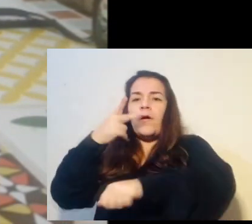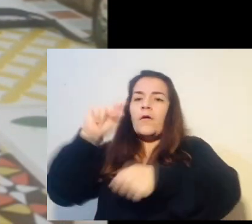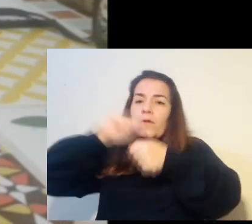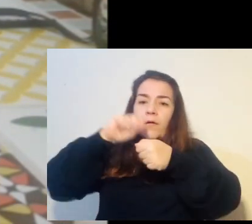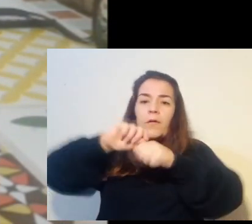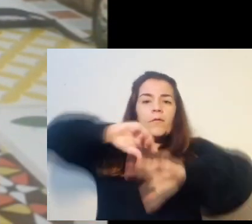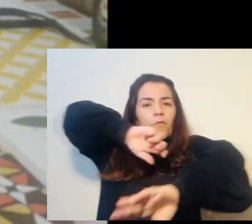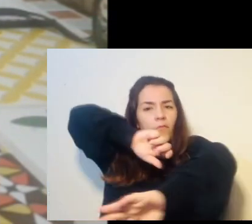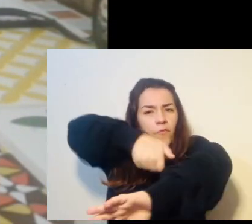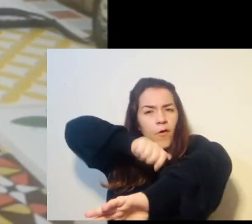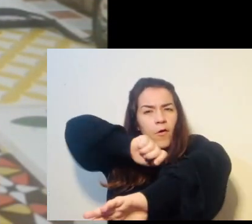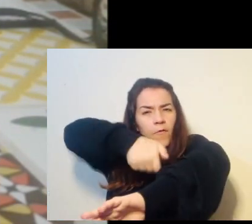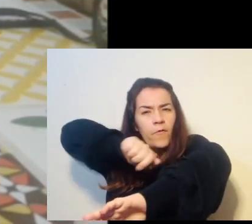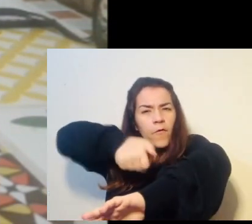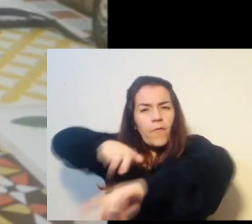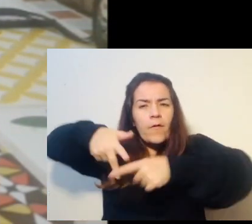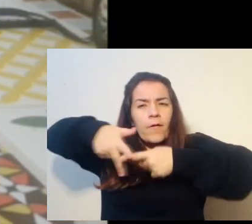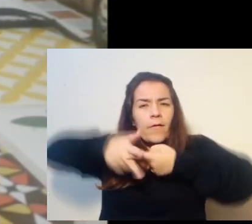Parafusadeira.